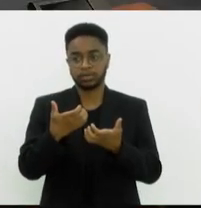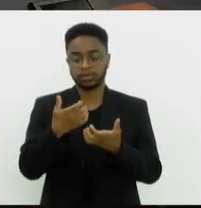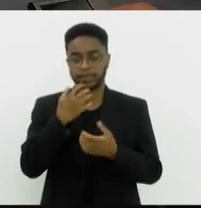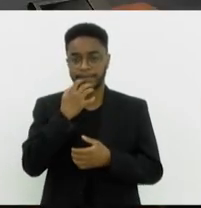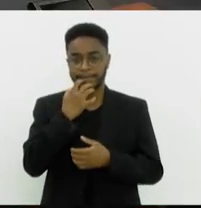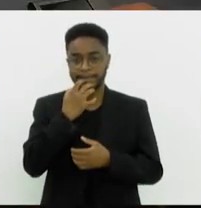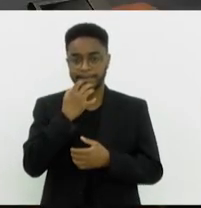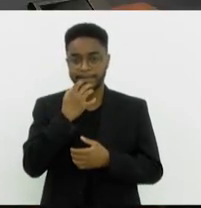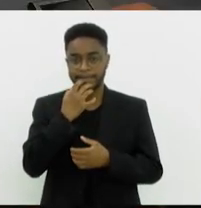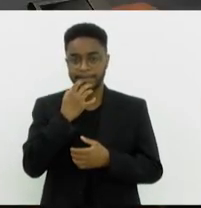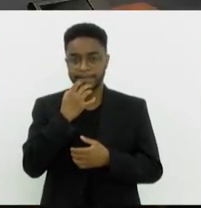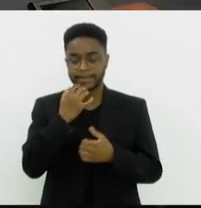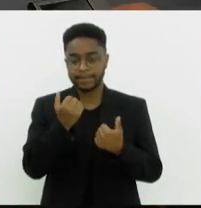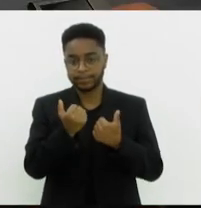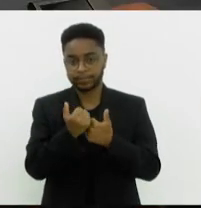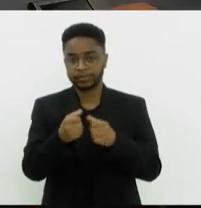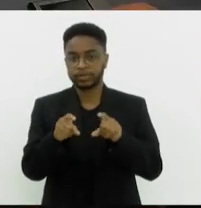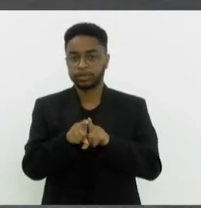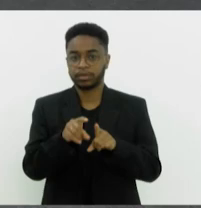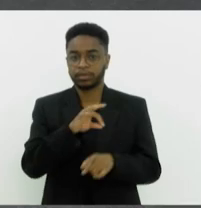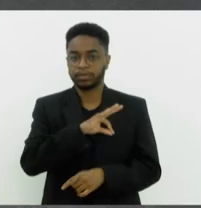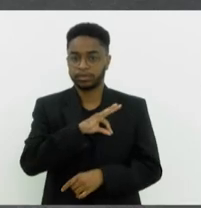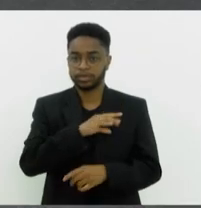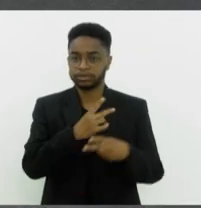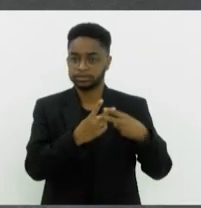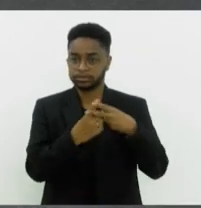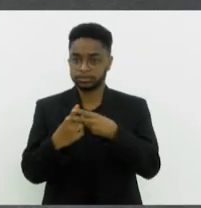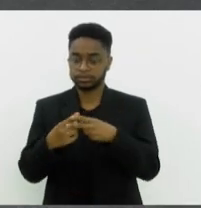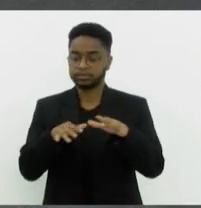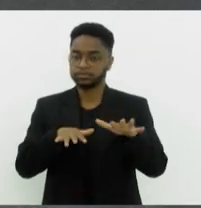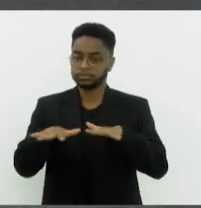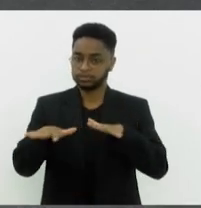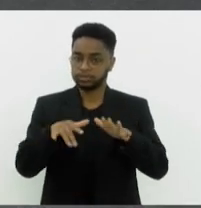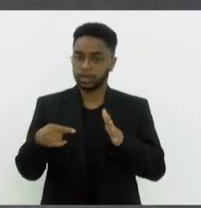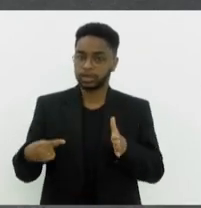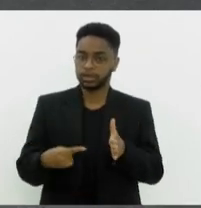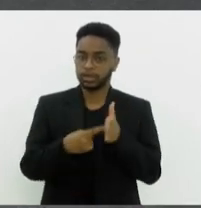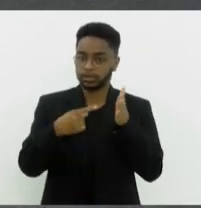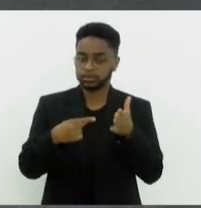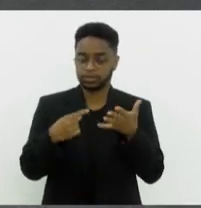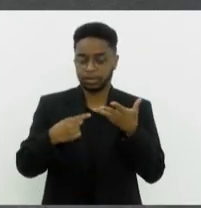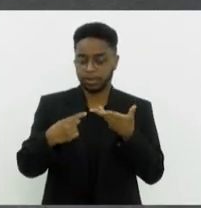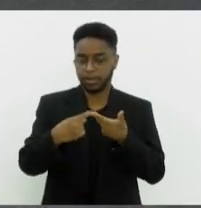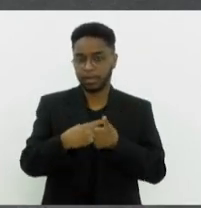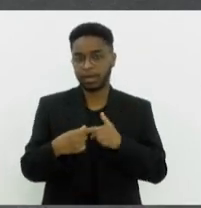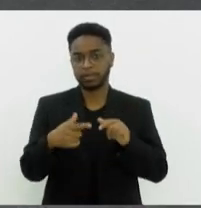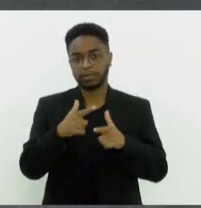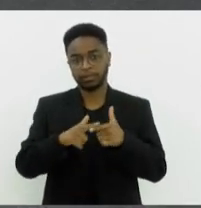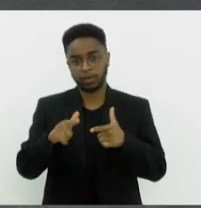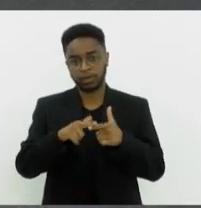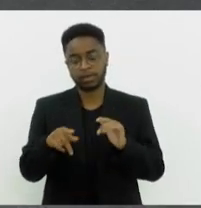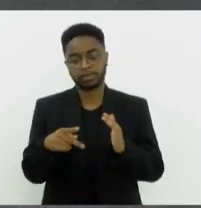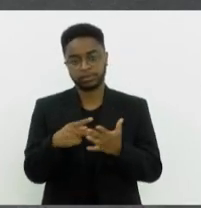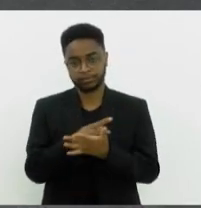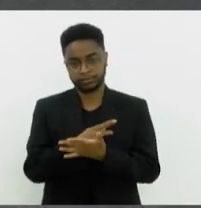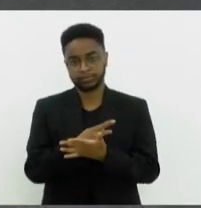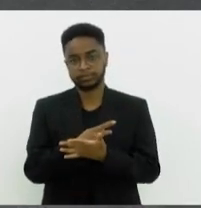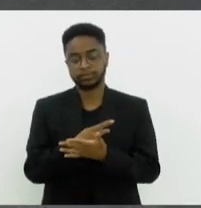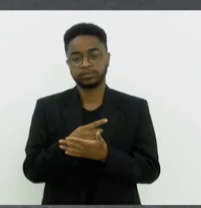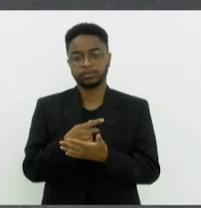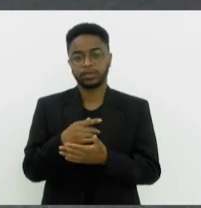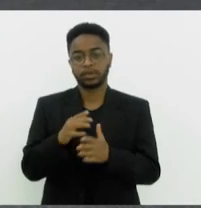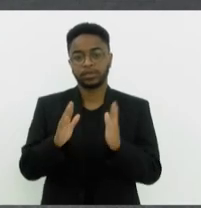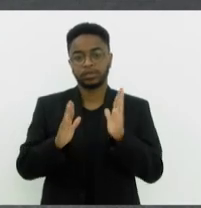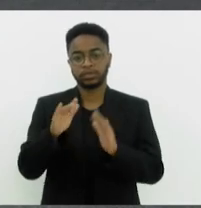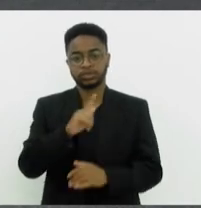também com os policiais penais que estão mobilizados, que estão denunciando uma série de problemas que têm enfrentado na gestão